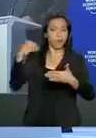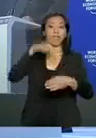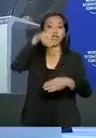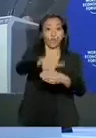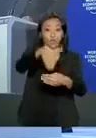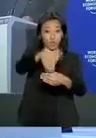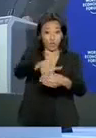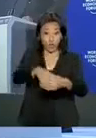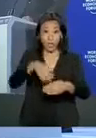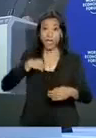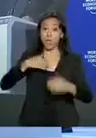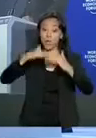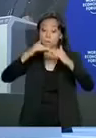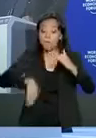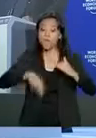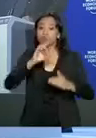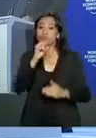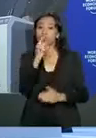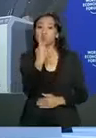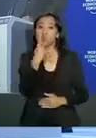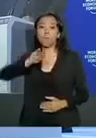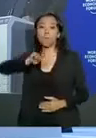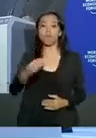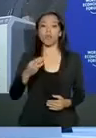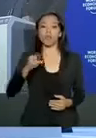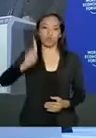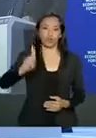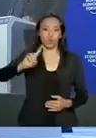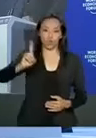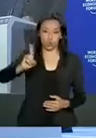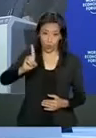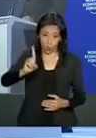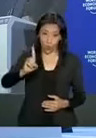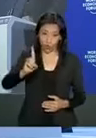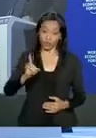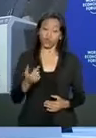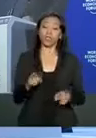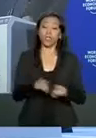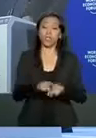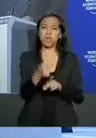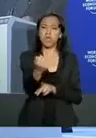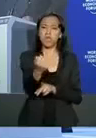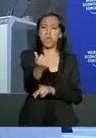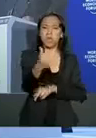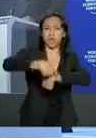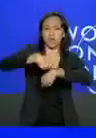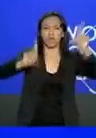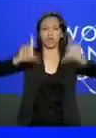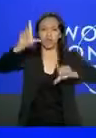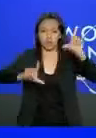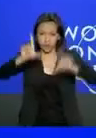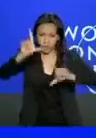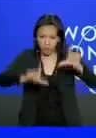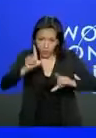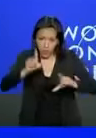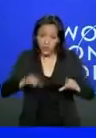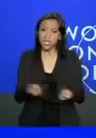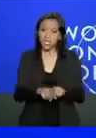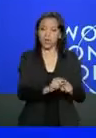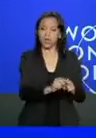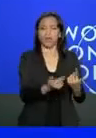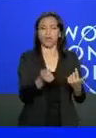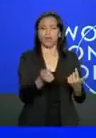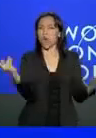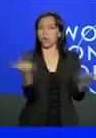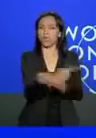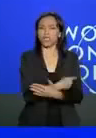gastando menos de US$ 1 milhão e com apenas poucos segundos de televisão e sendo injustamente atacado